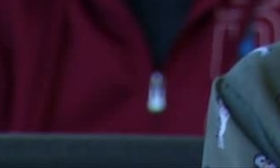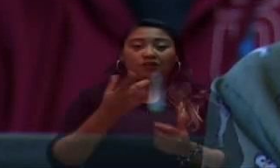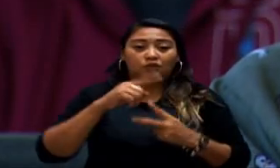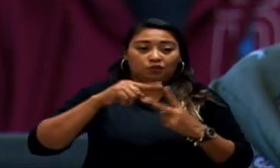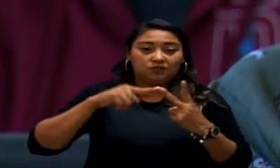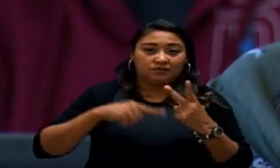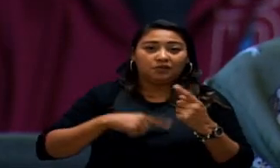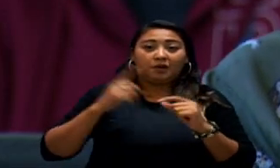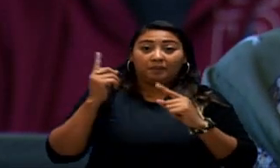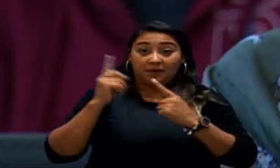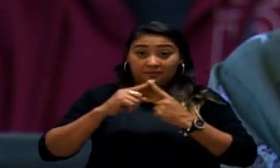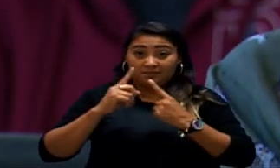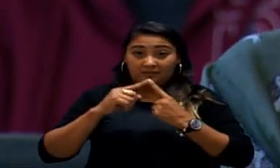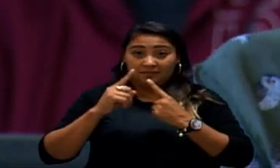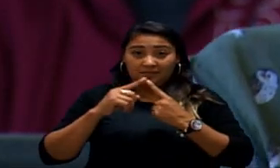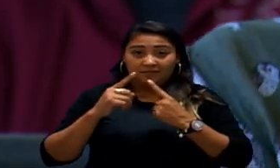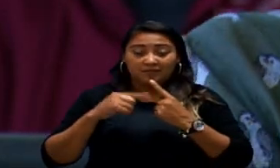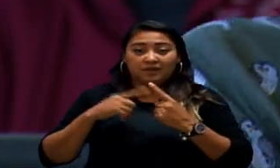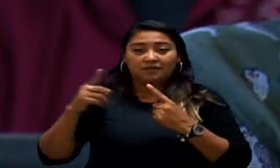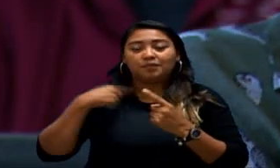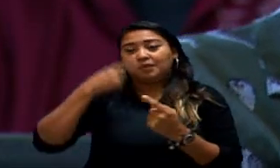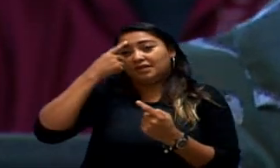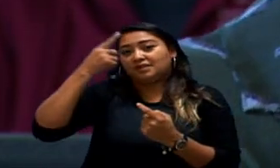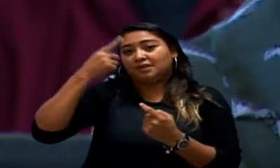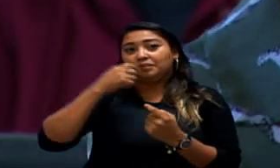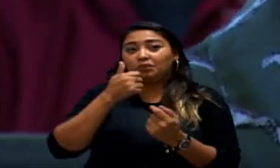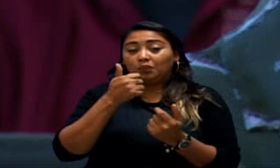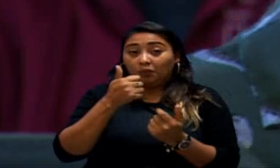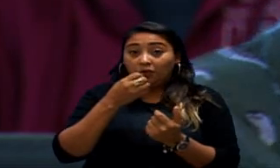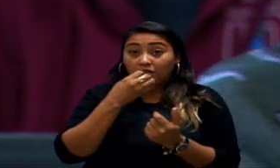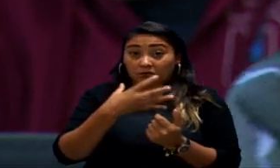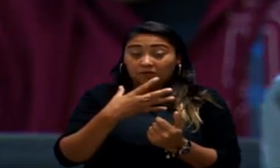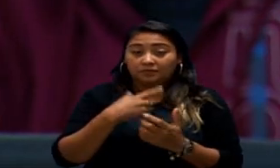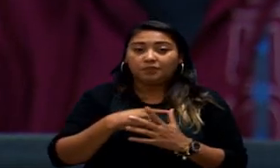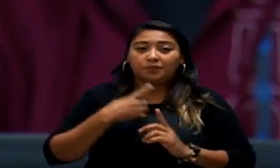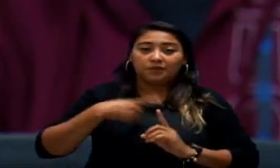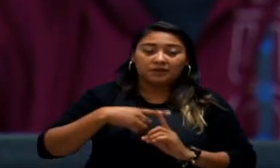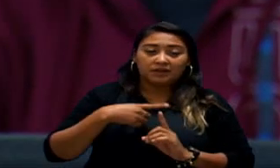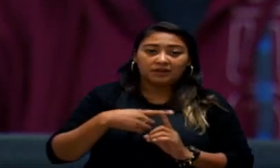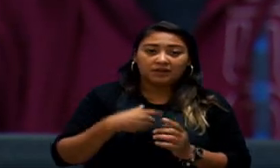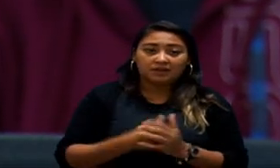questões, primeiro, no lado, vamos pensar o lado positivo, né? Porque assim,